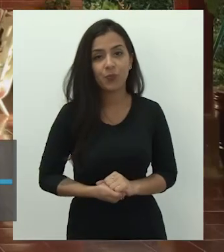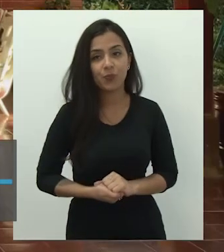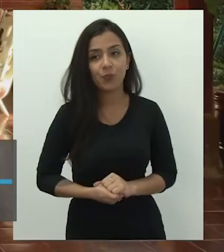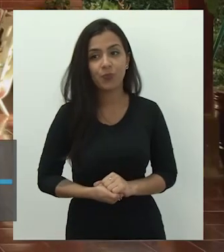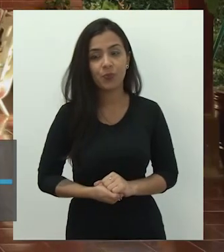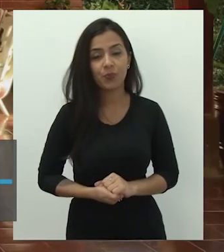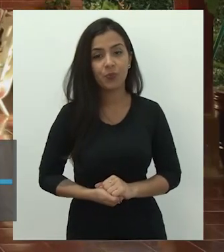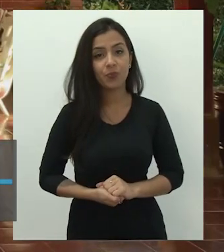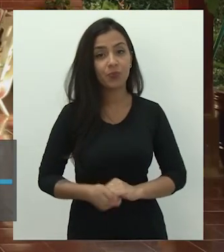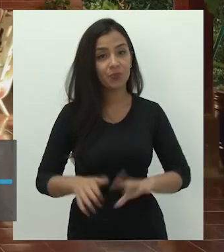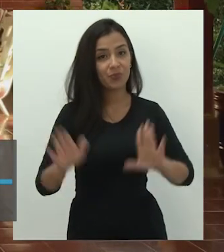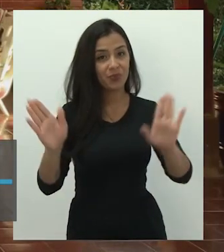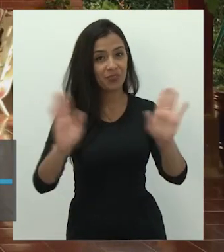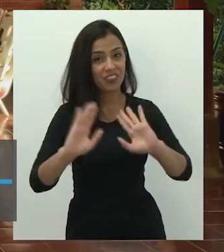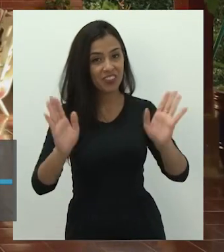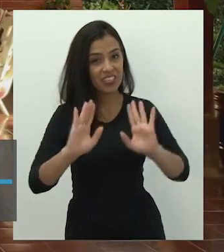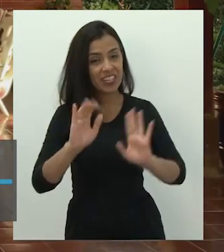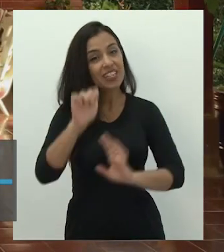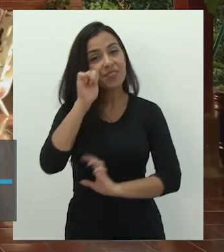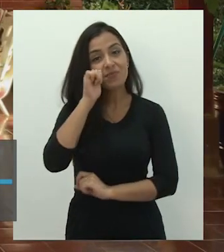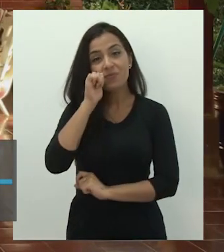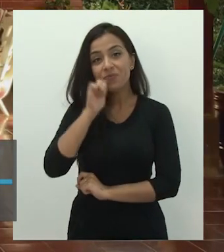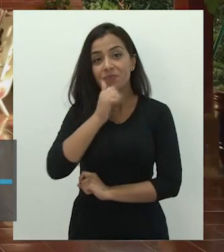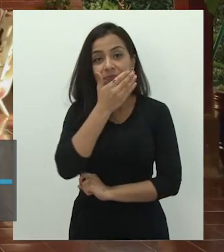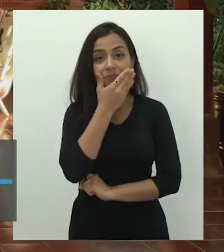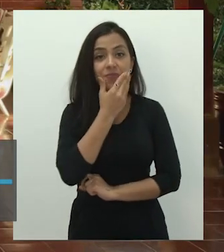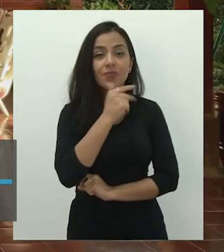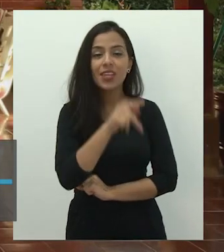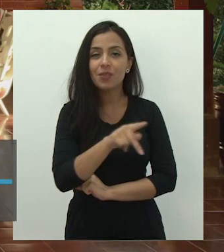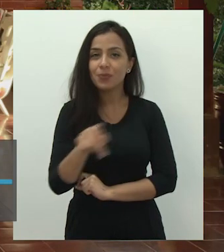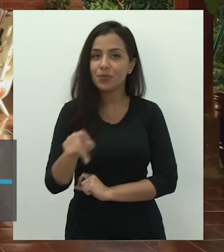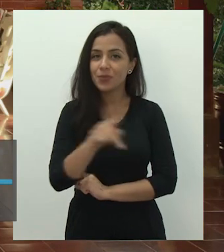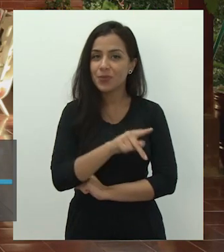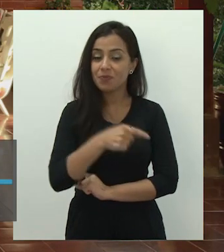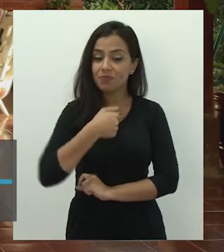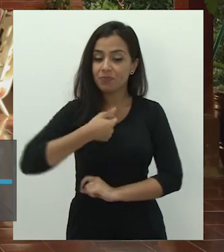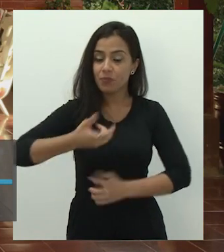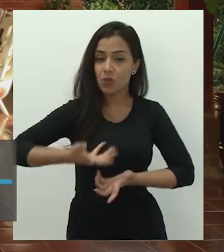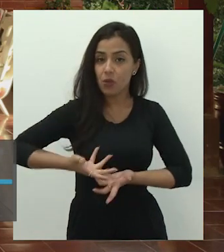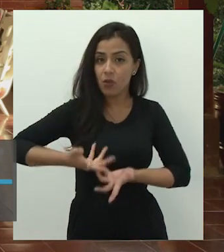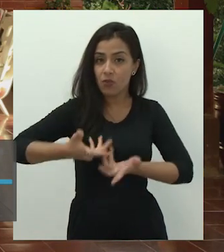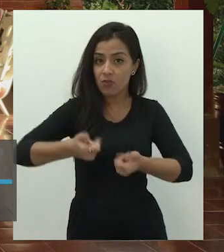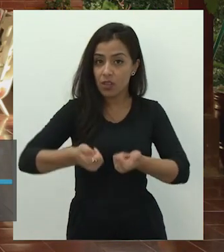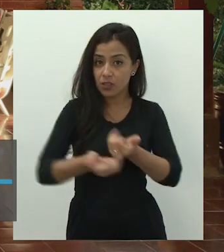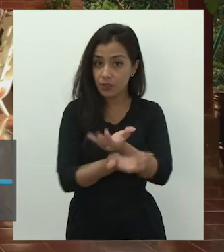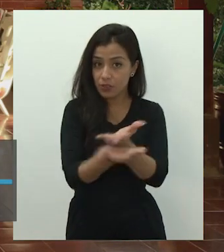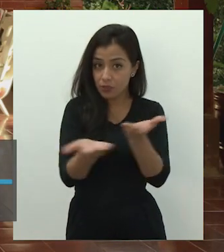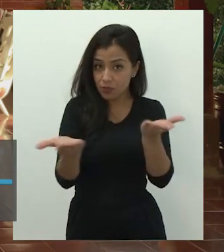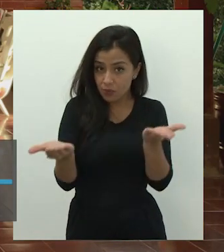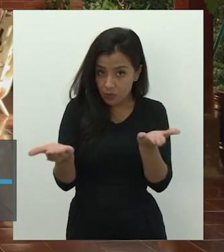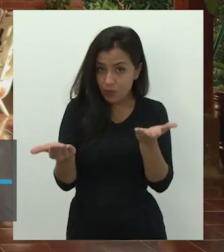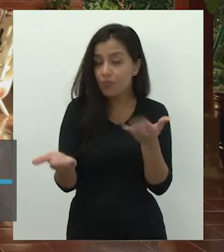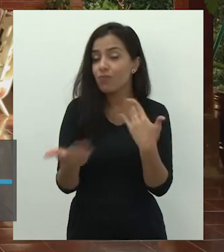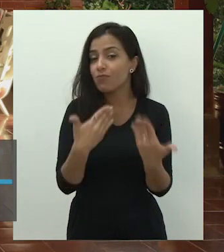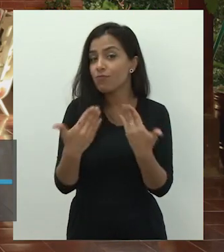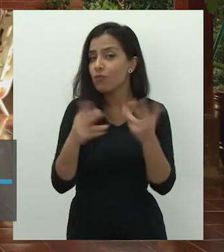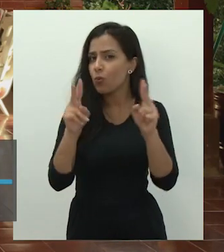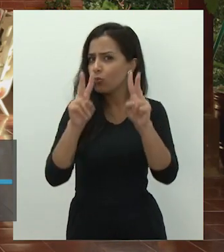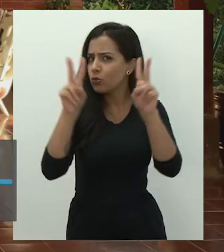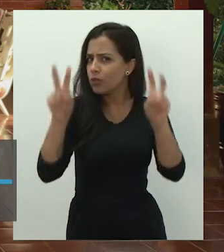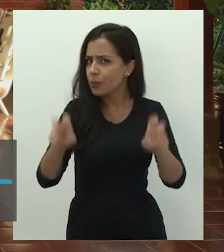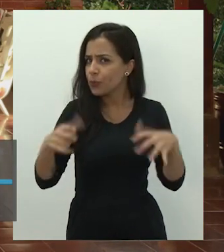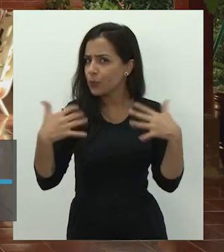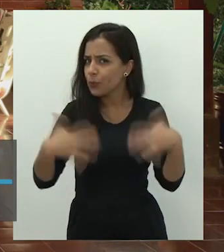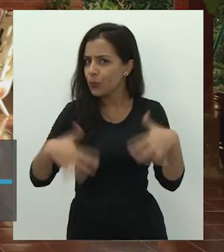Olá, professoras e professores. Fui convidada a falar com vocês sobre um tema muito